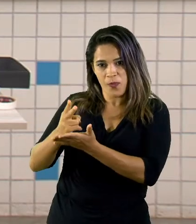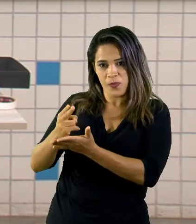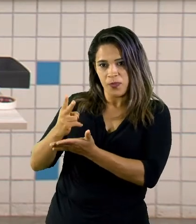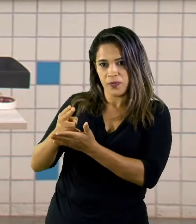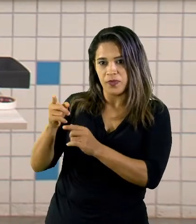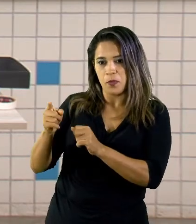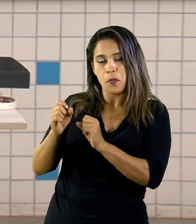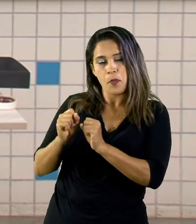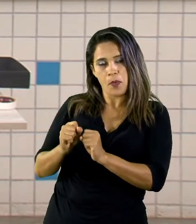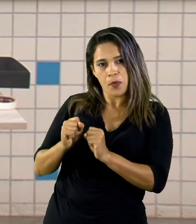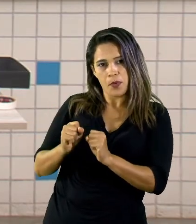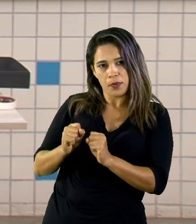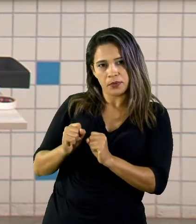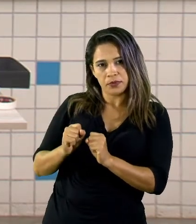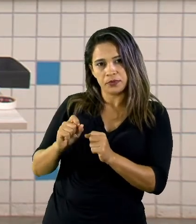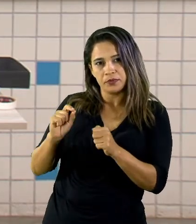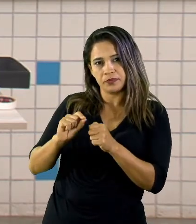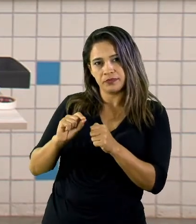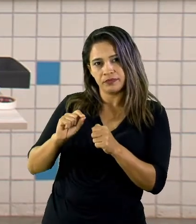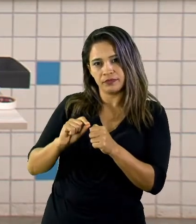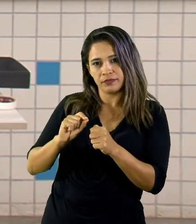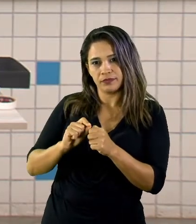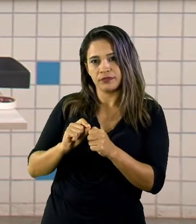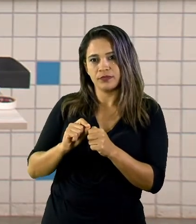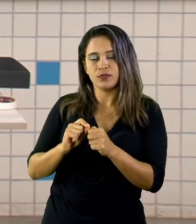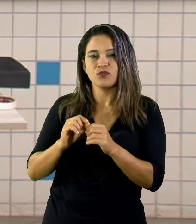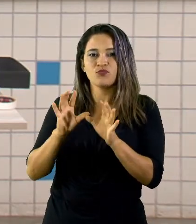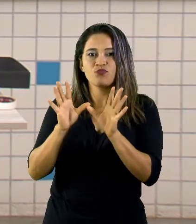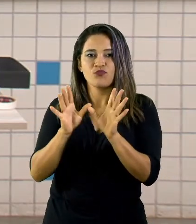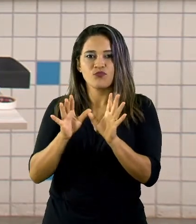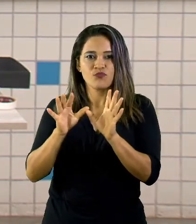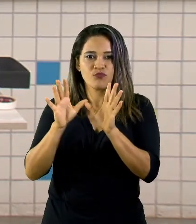podemos também estar fazendo uma borboletinha.